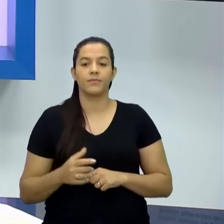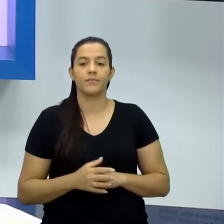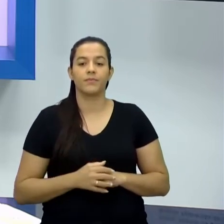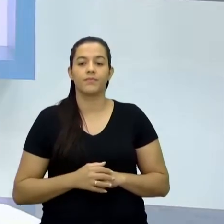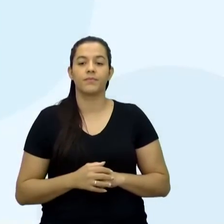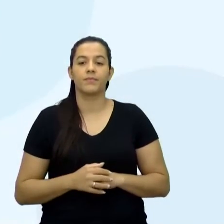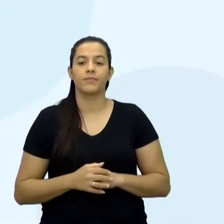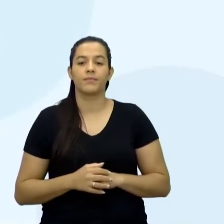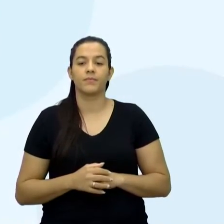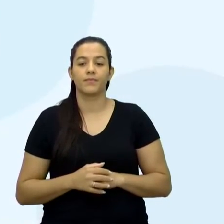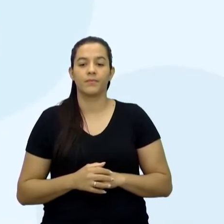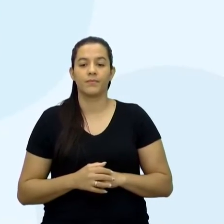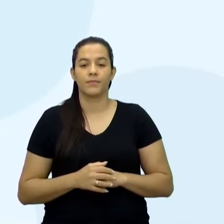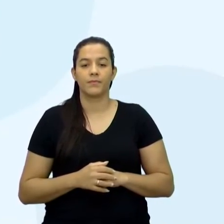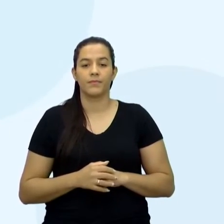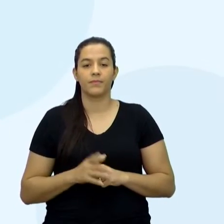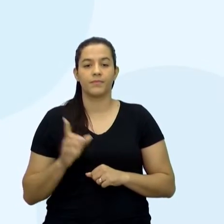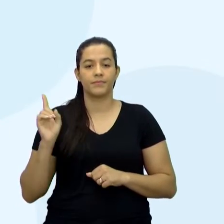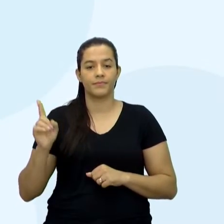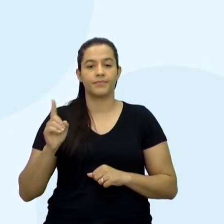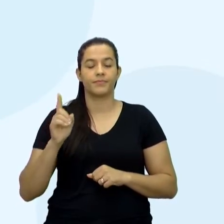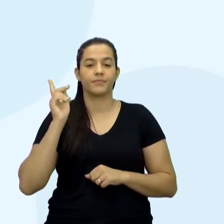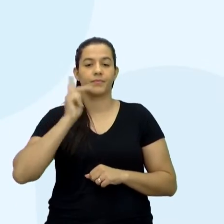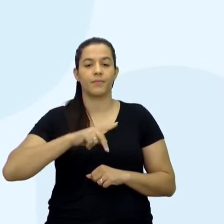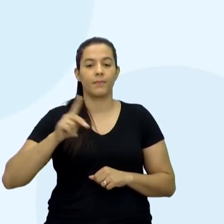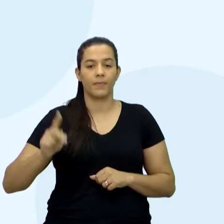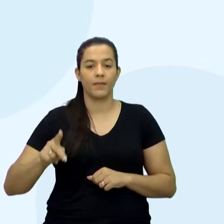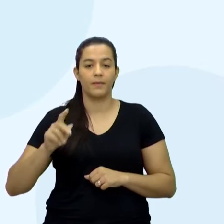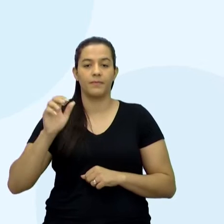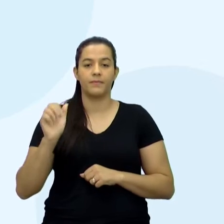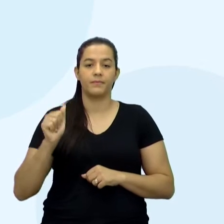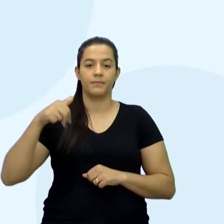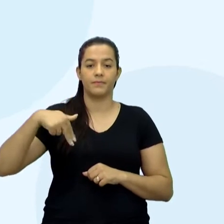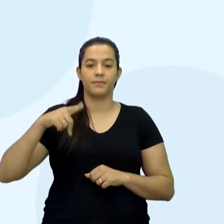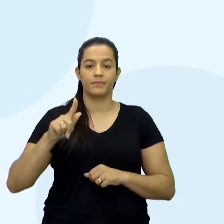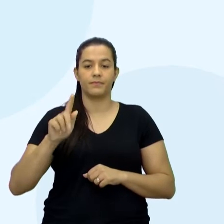mostrar. A professora, podem acompanhar, a professora